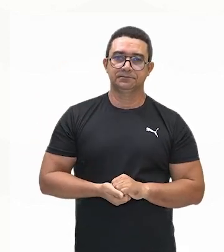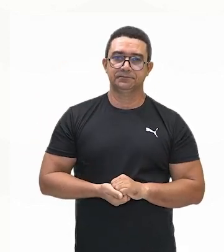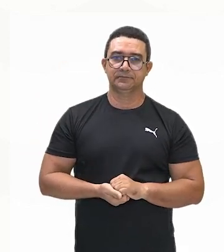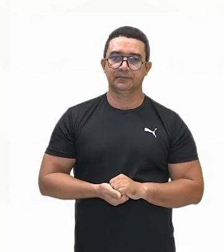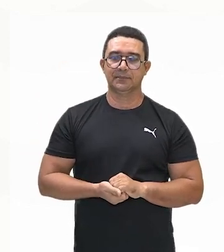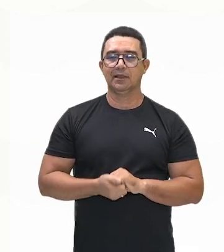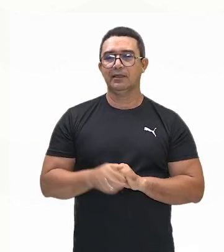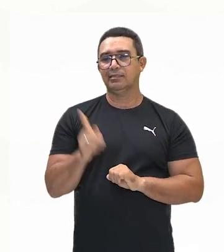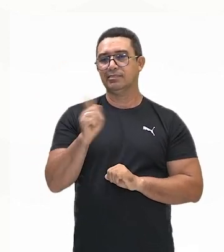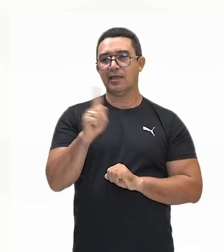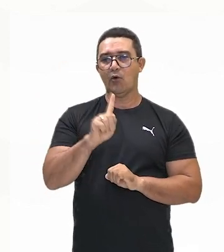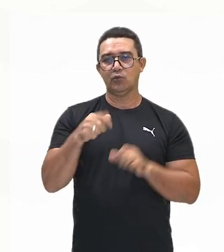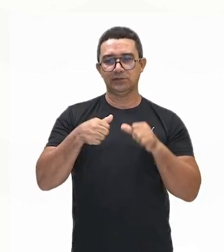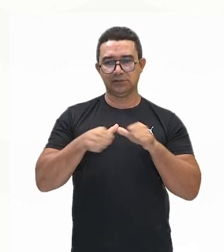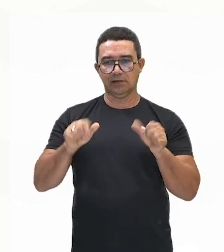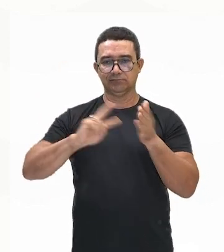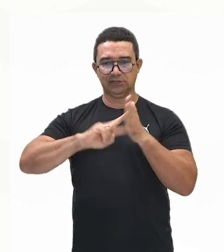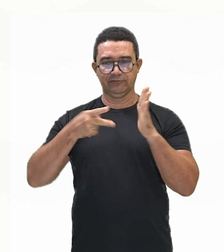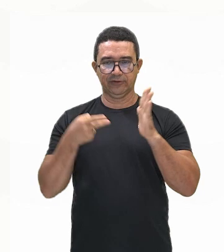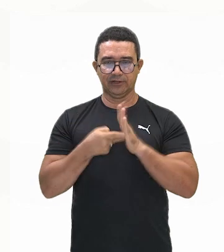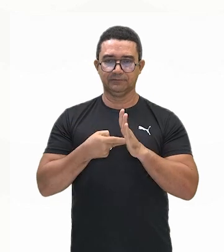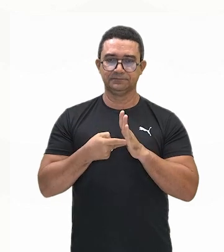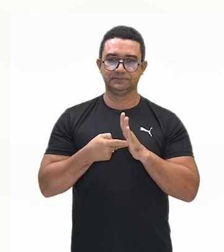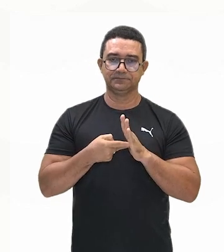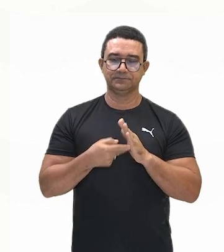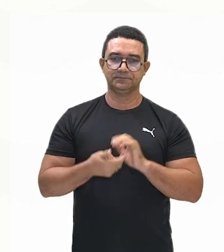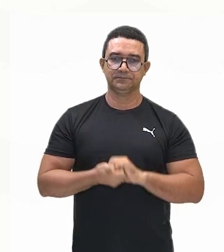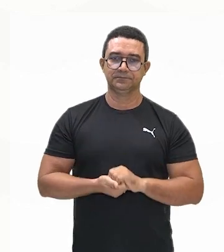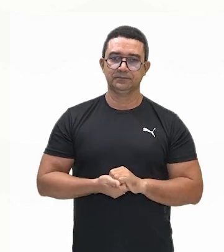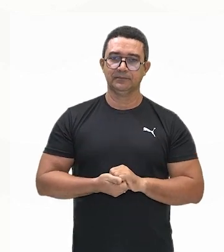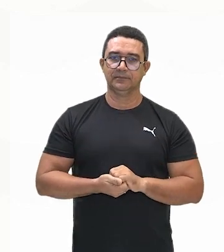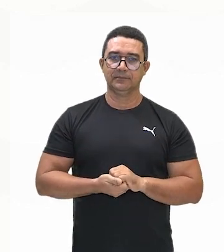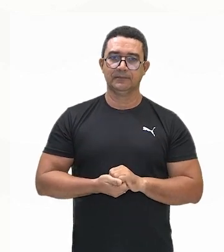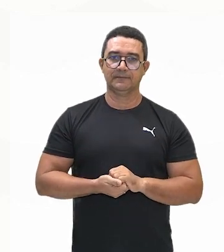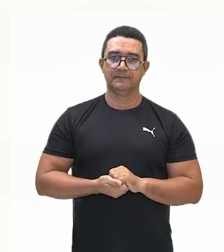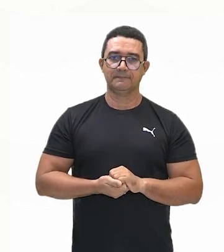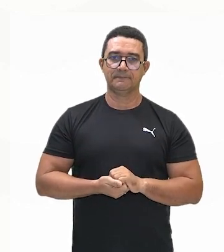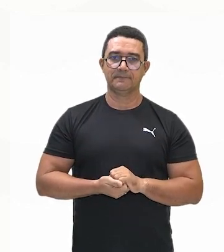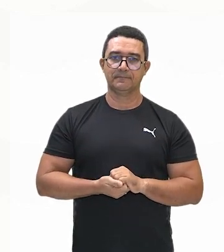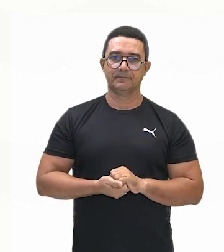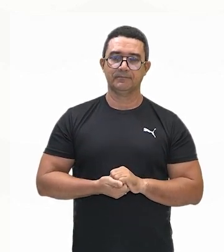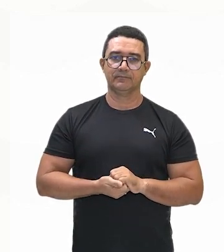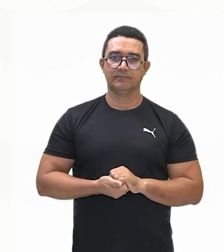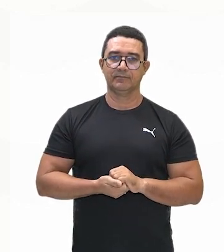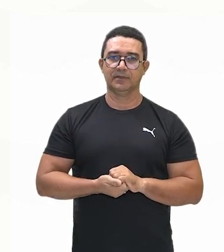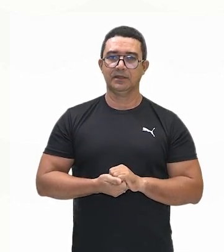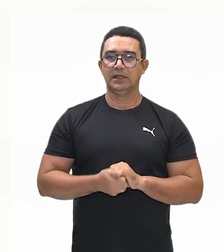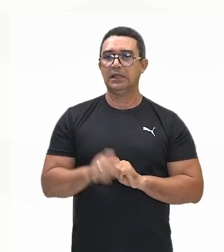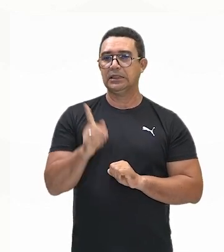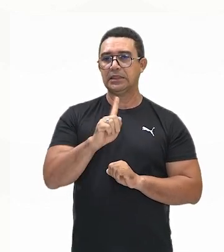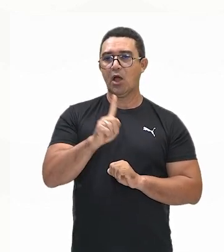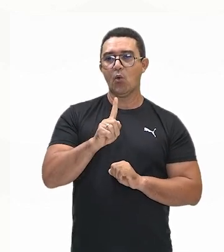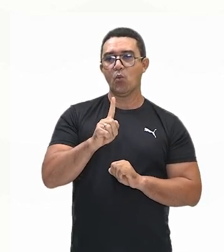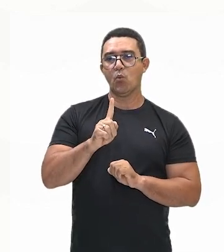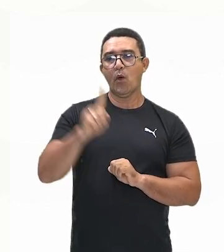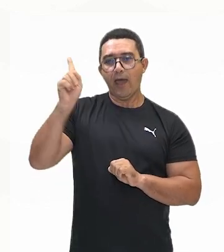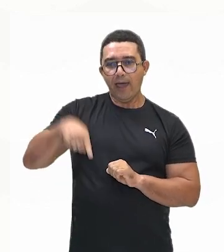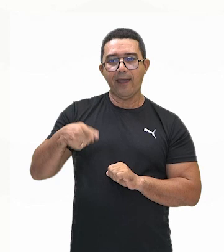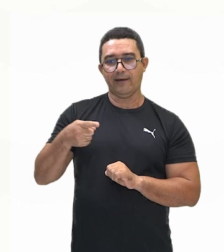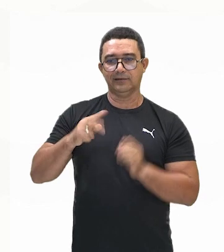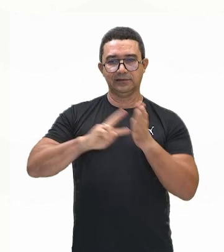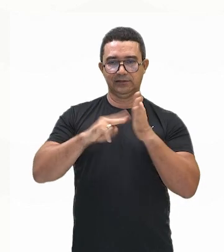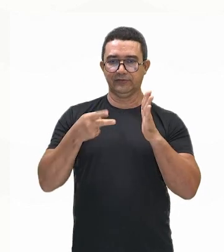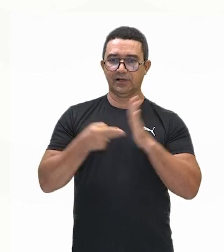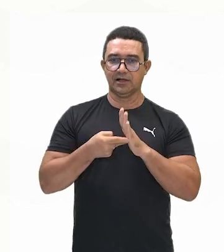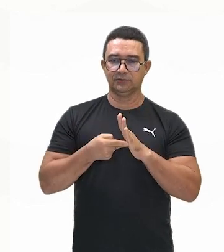não é ou não está, eu tenho isn't. Olha a forma abreviada com o uso do apóstrofo. Are not, não é ou não está. Só